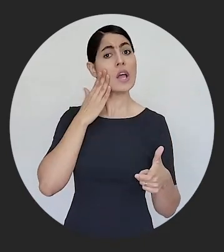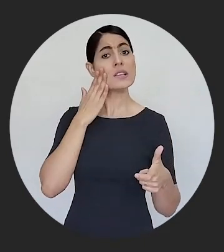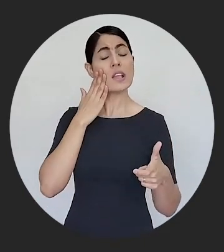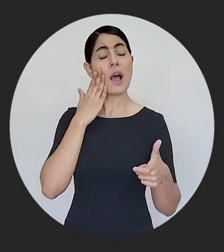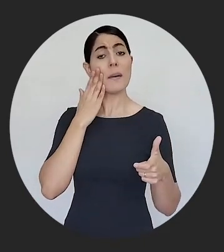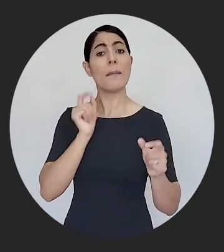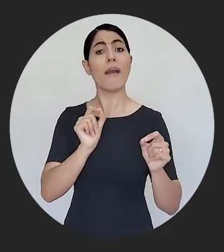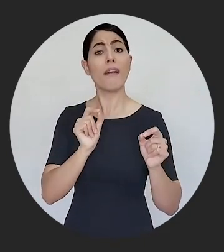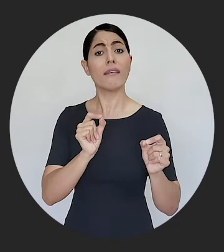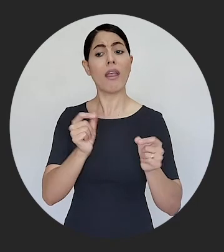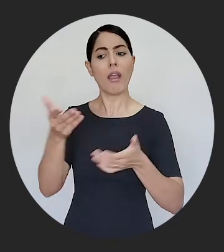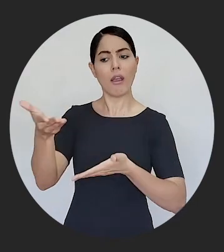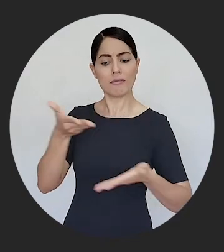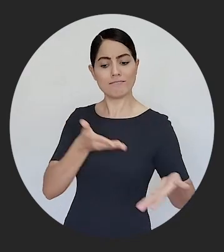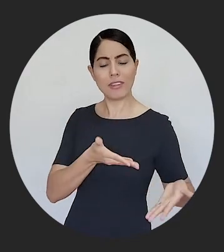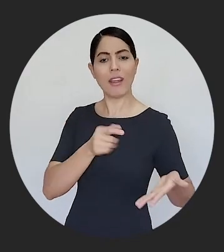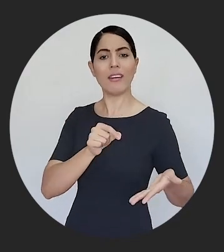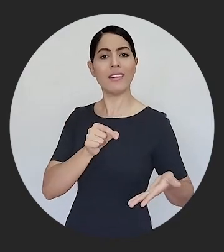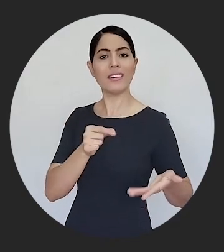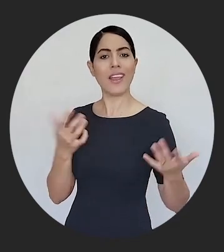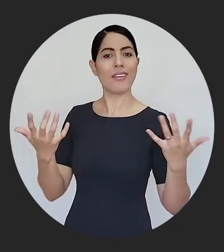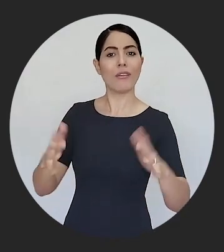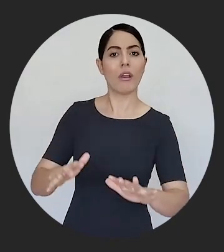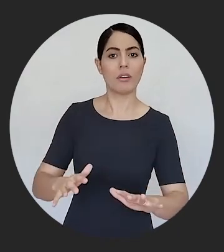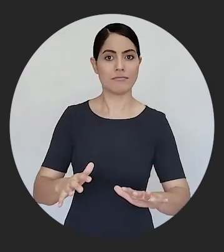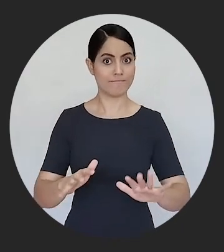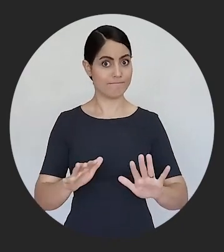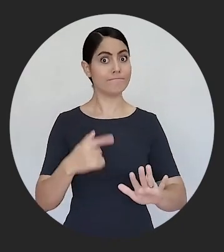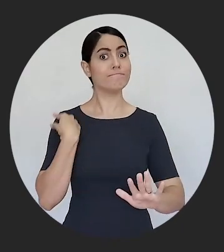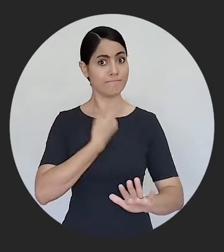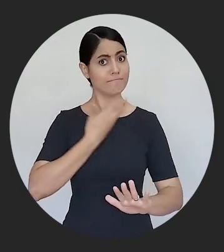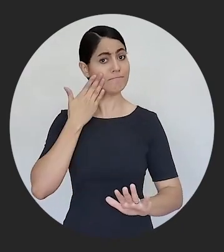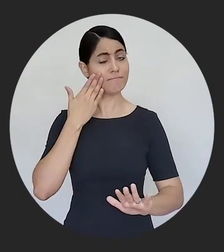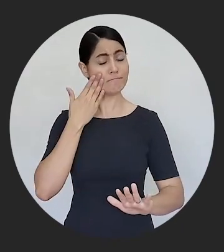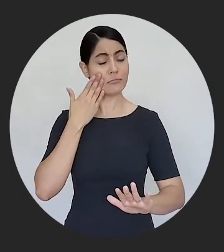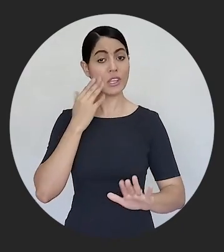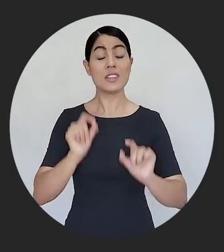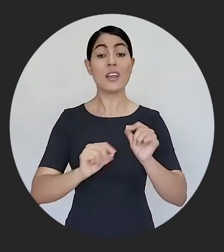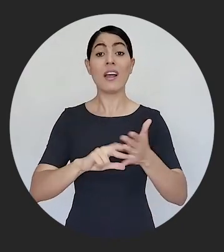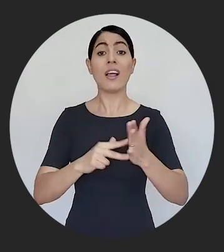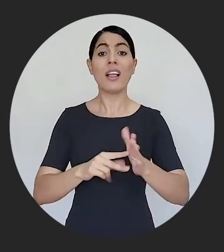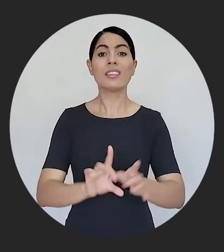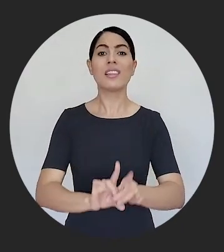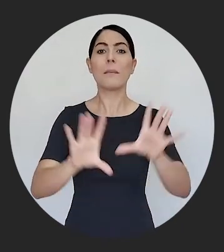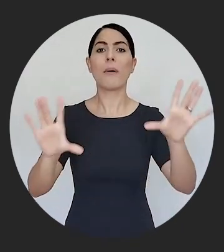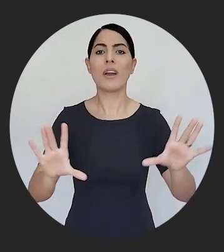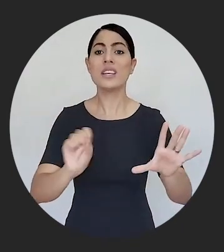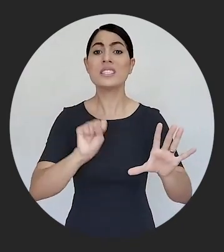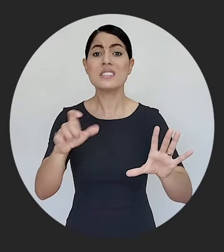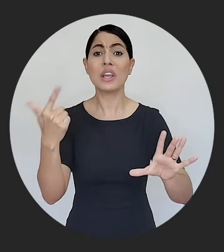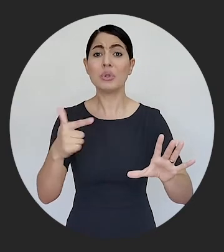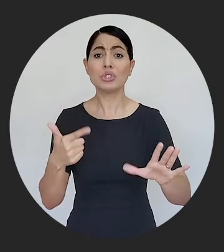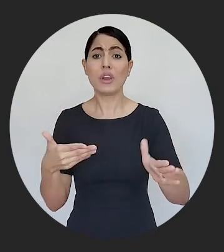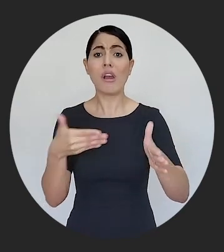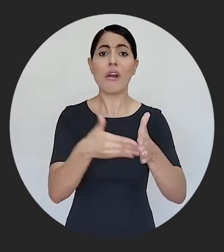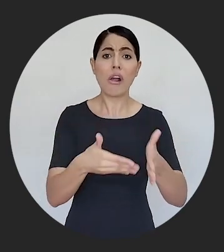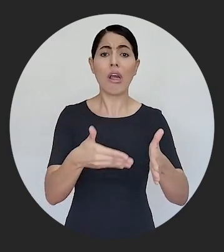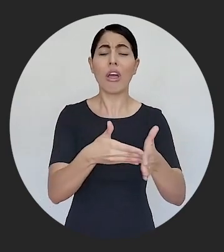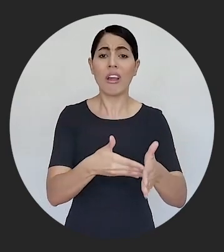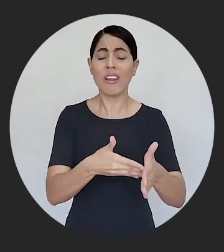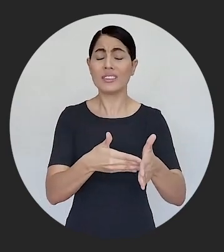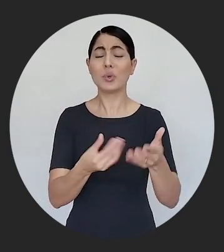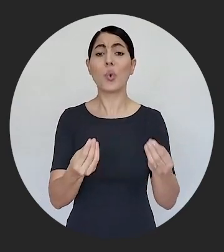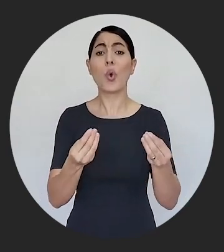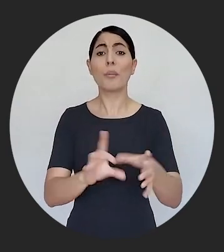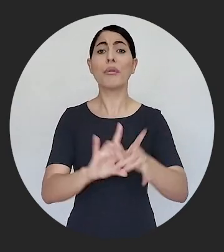que recebem ou não recebem a advocacia. Democracia é isso, democracia plena, sem acesso à justiça, sem acesso à